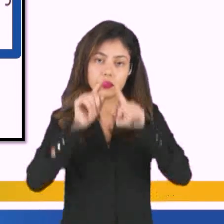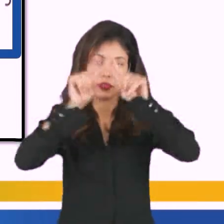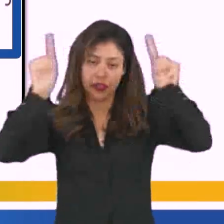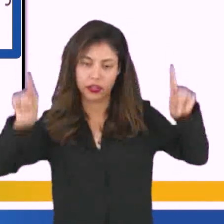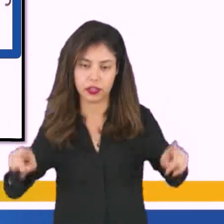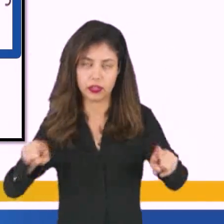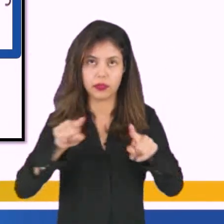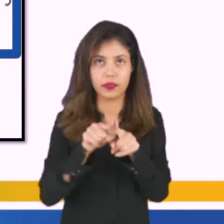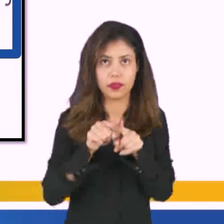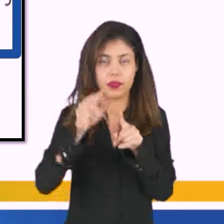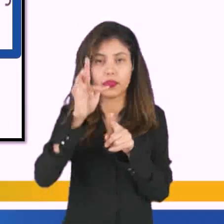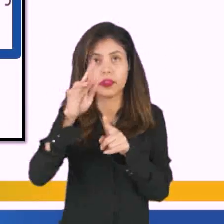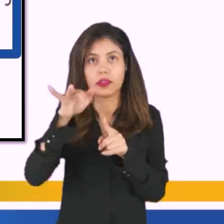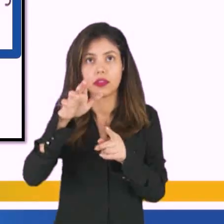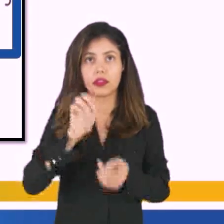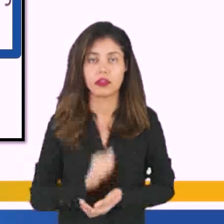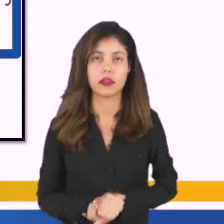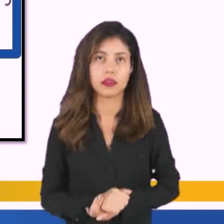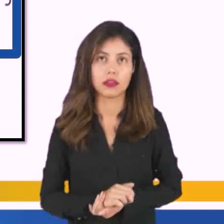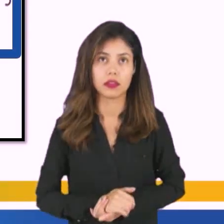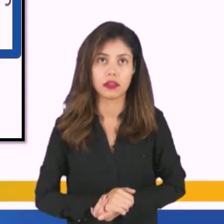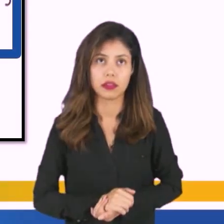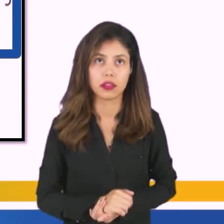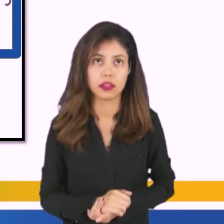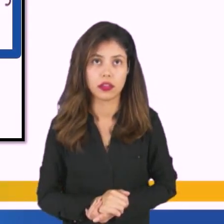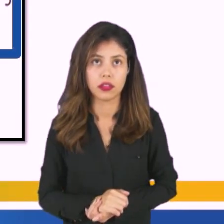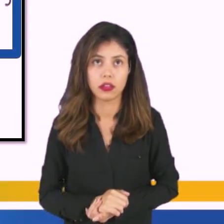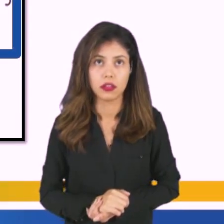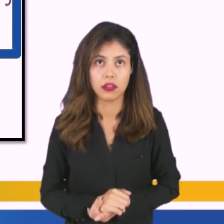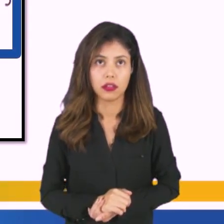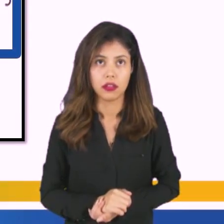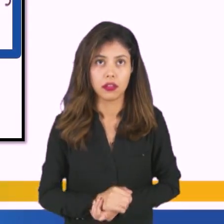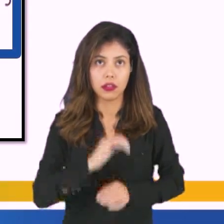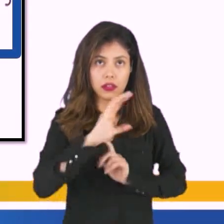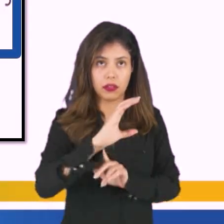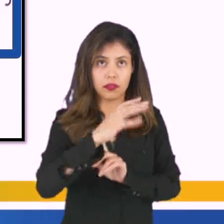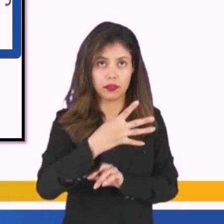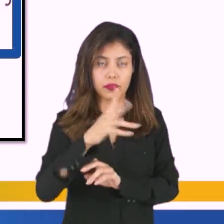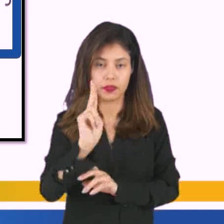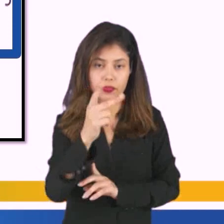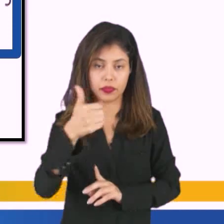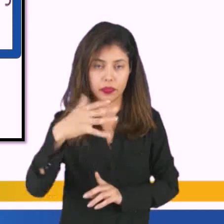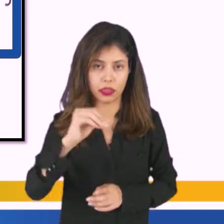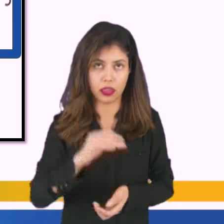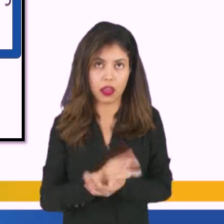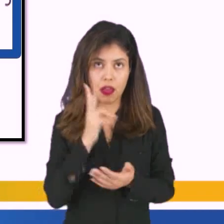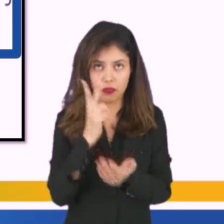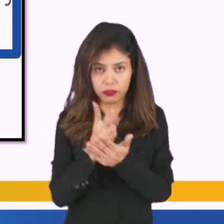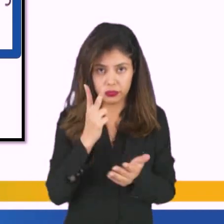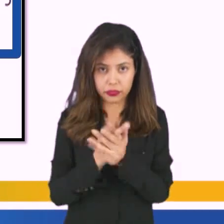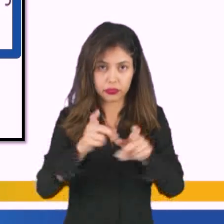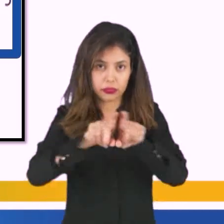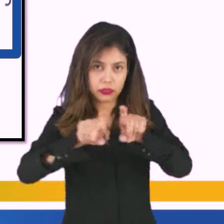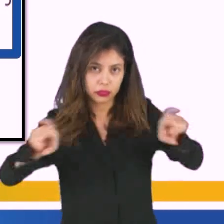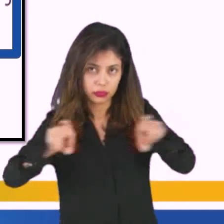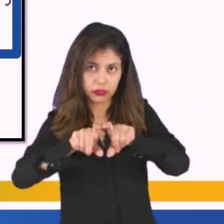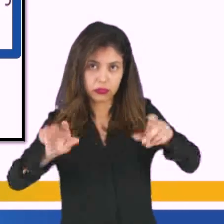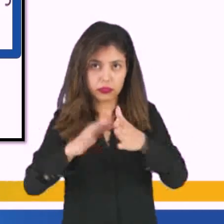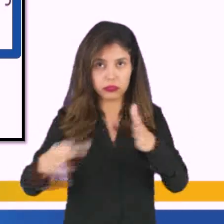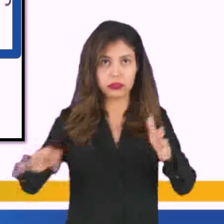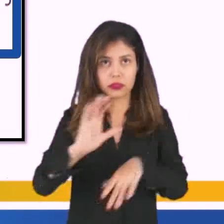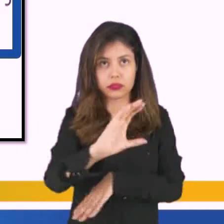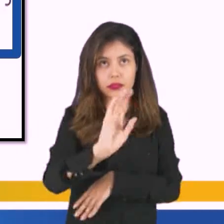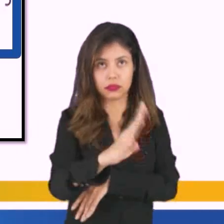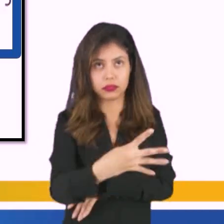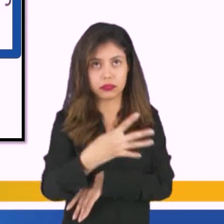cadeia normal. Então, a semelhança entre eles é a fórmula molecular, que é o C4H10,